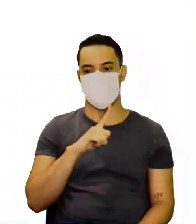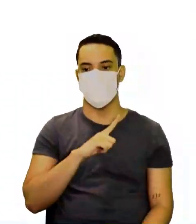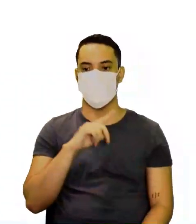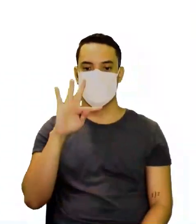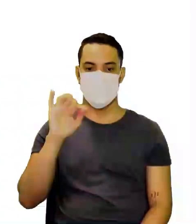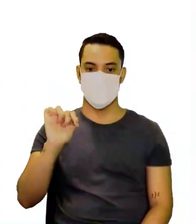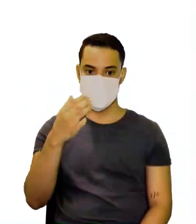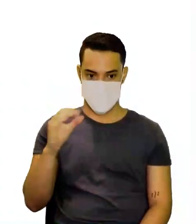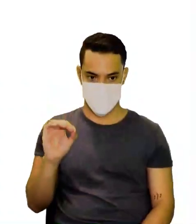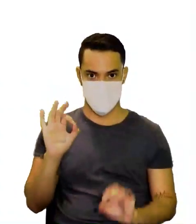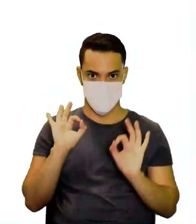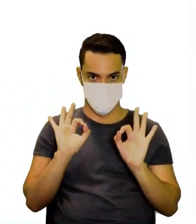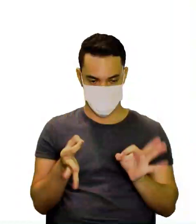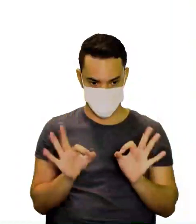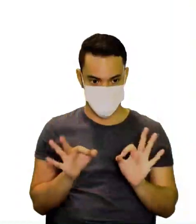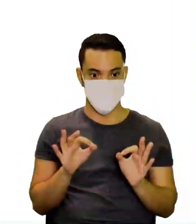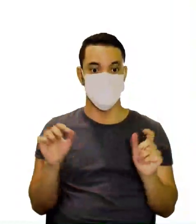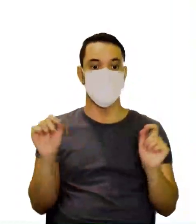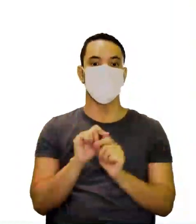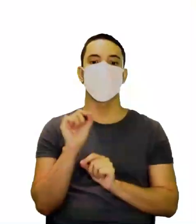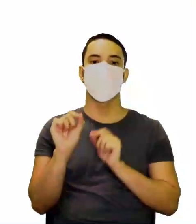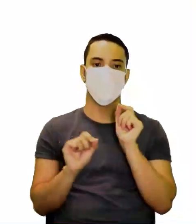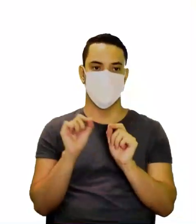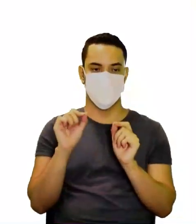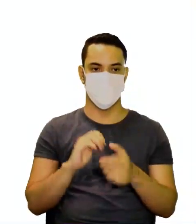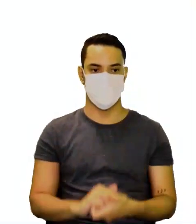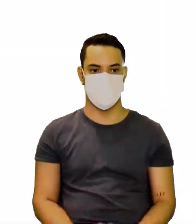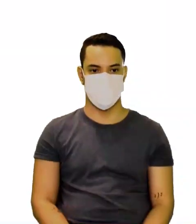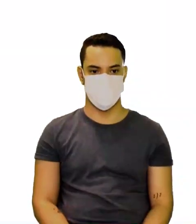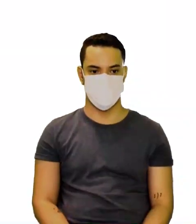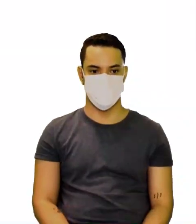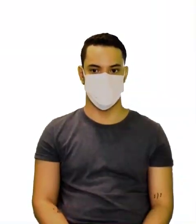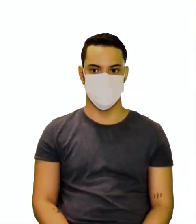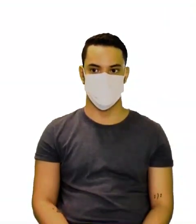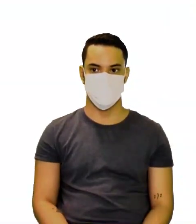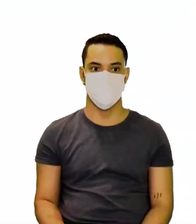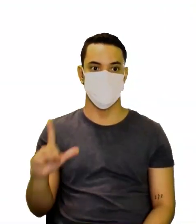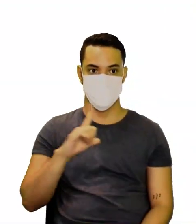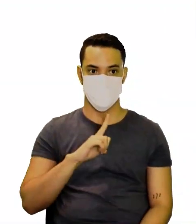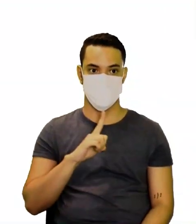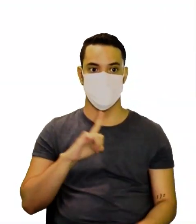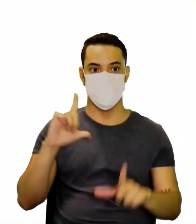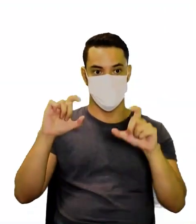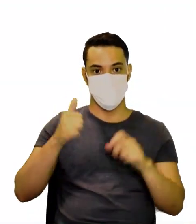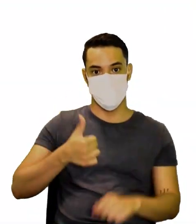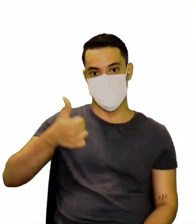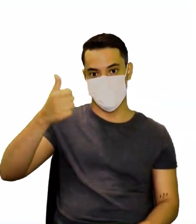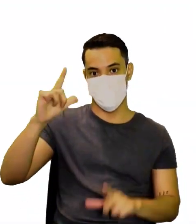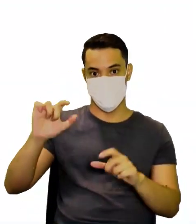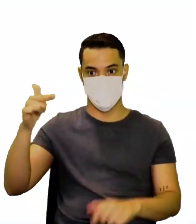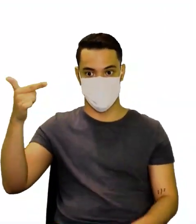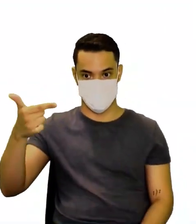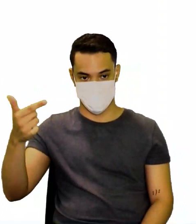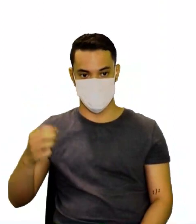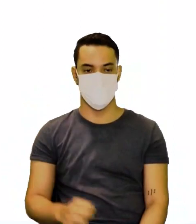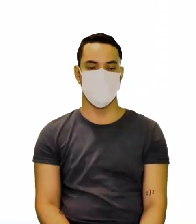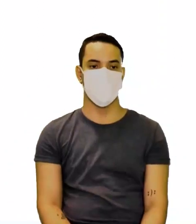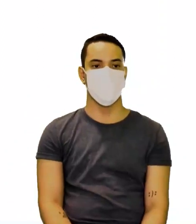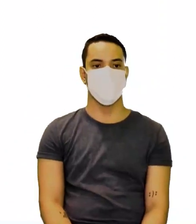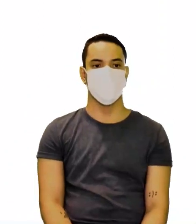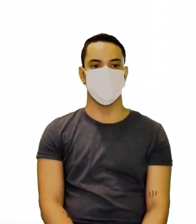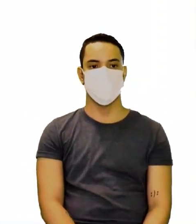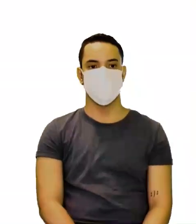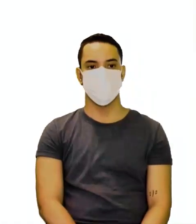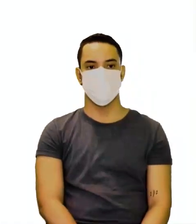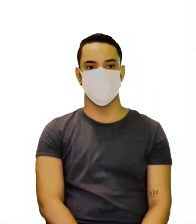tensão, ok? Vamos ver aqui a figura. Então, tá aqui, ó, figura 1, tá aqui o nosso gerador,